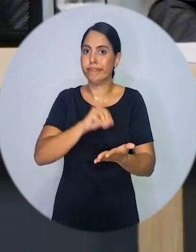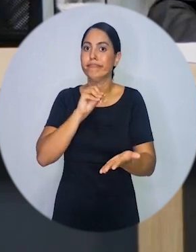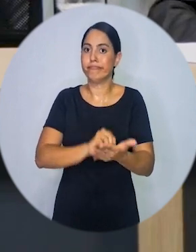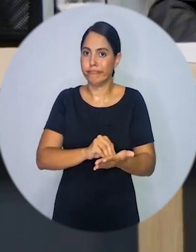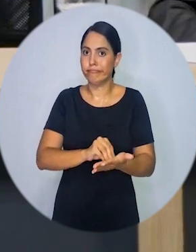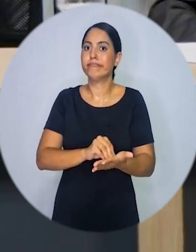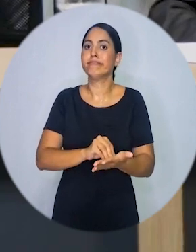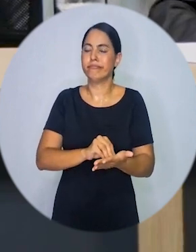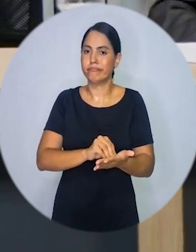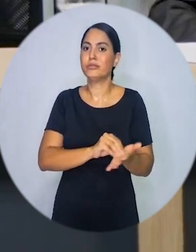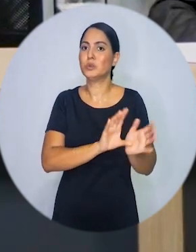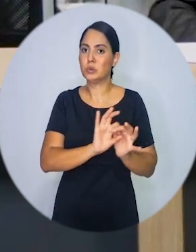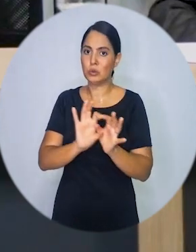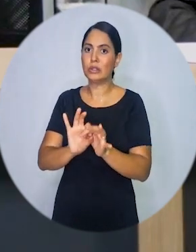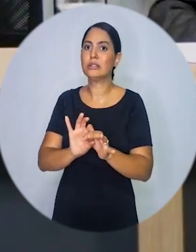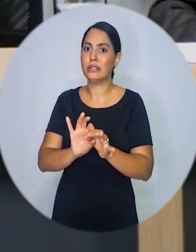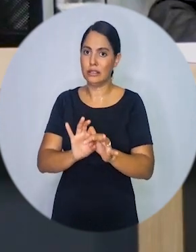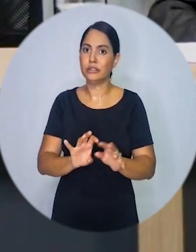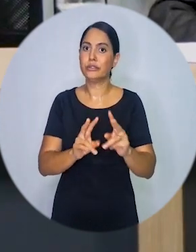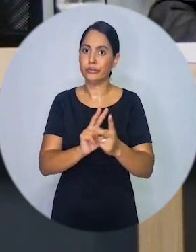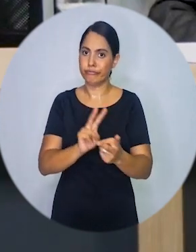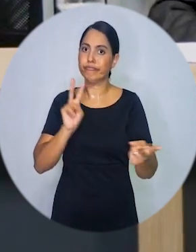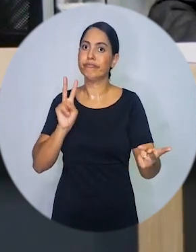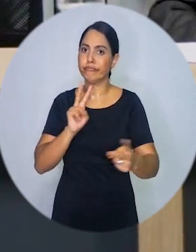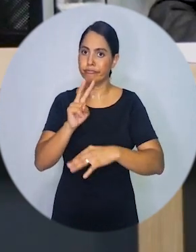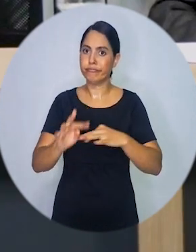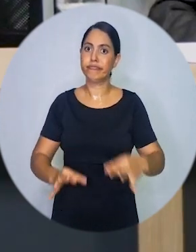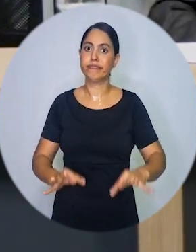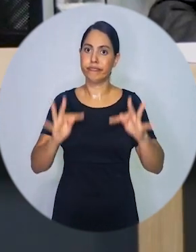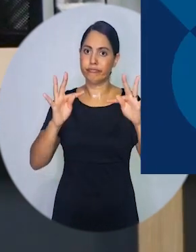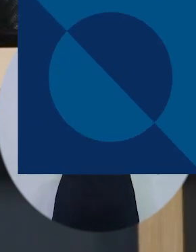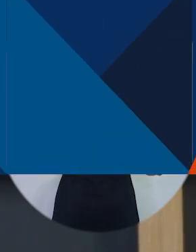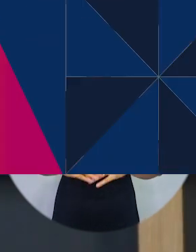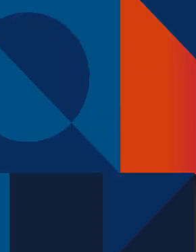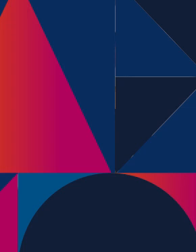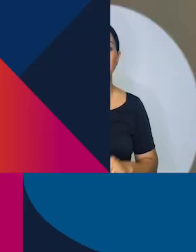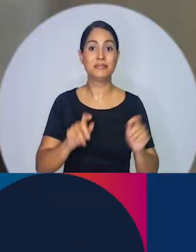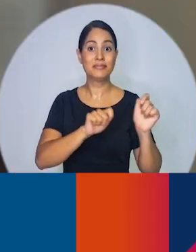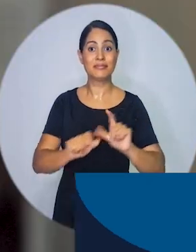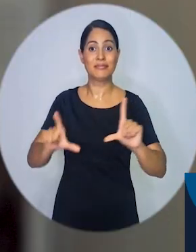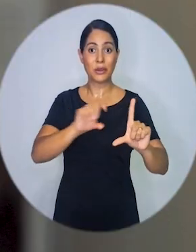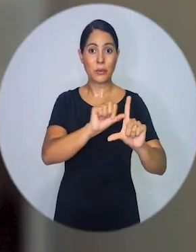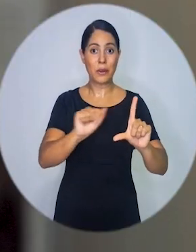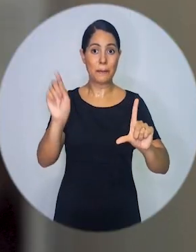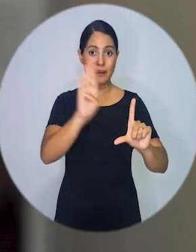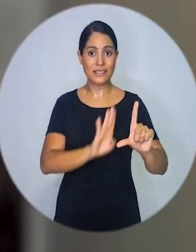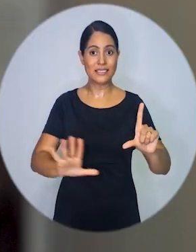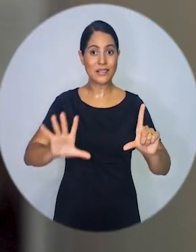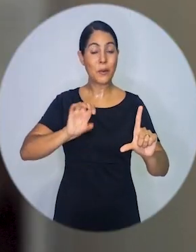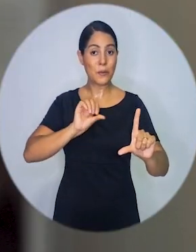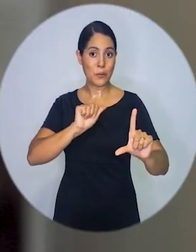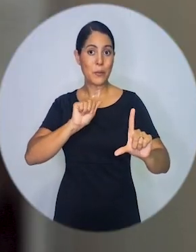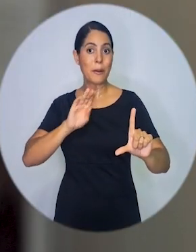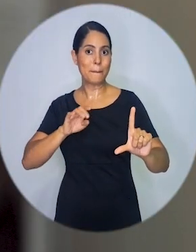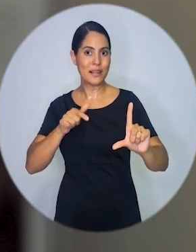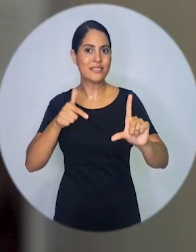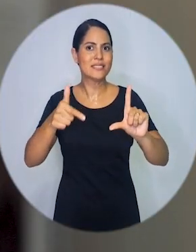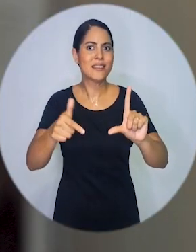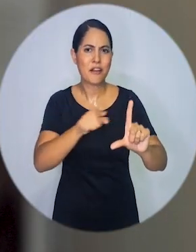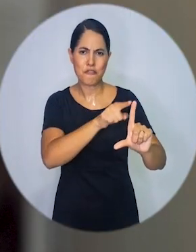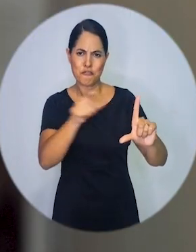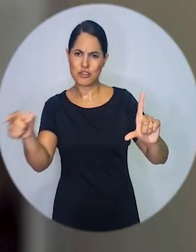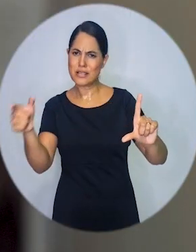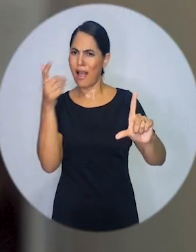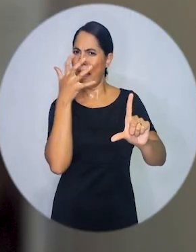está muito longe da realidade do processo virtual. Este programa é mais uma produção da Ordem